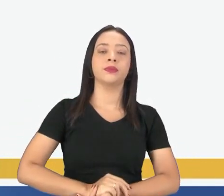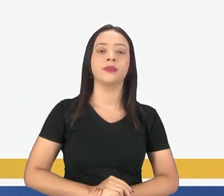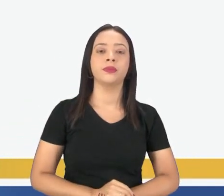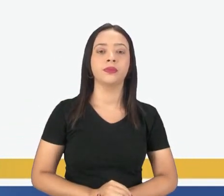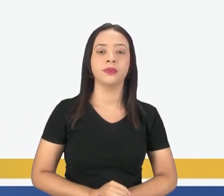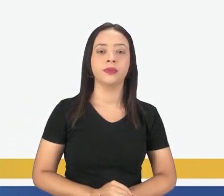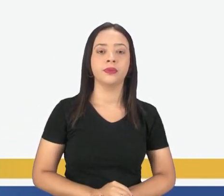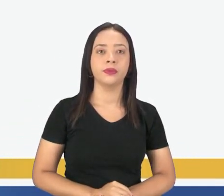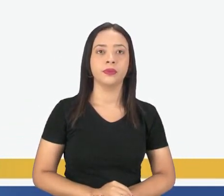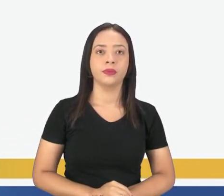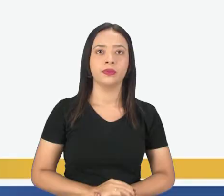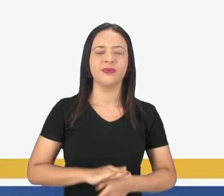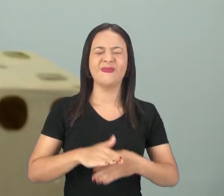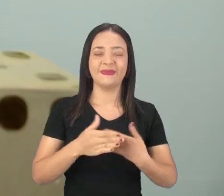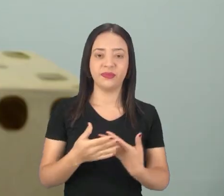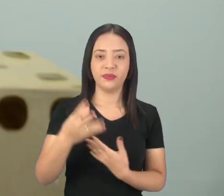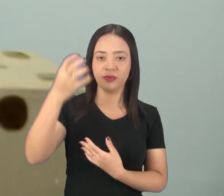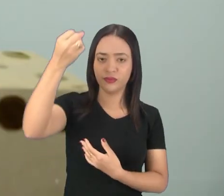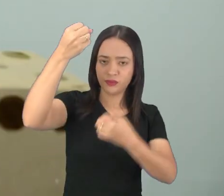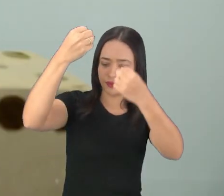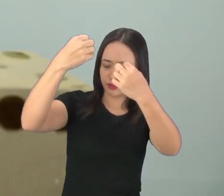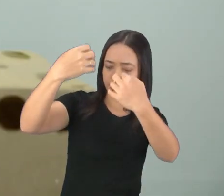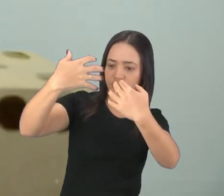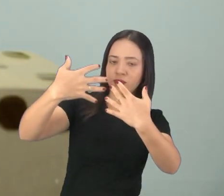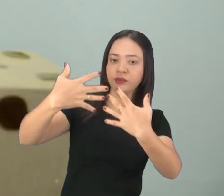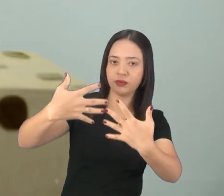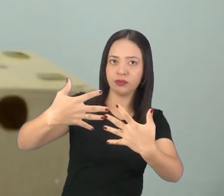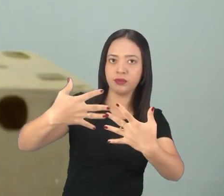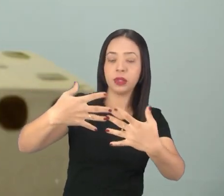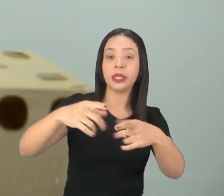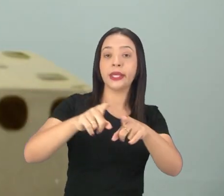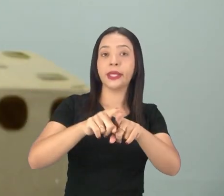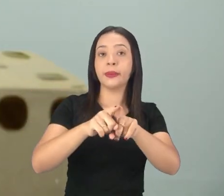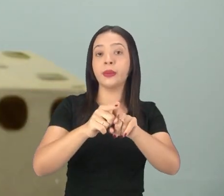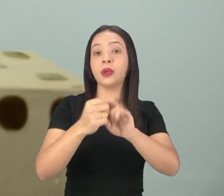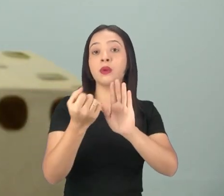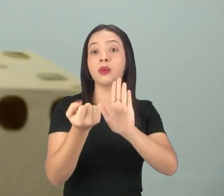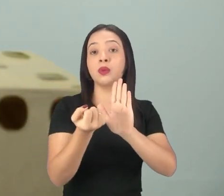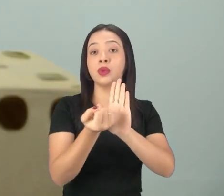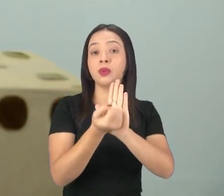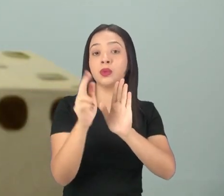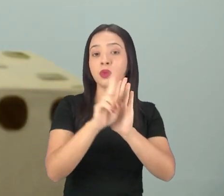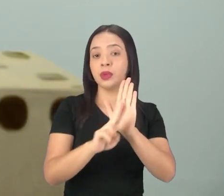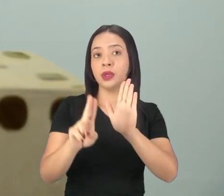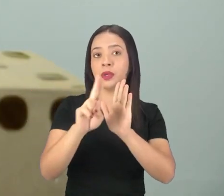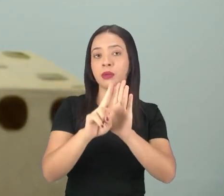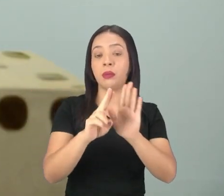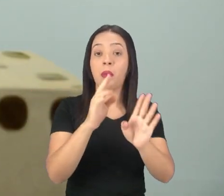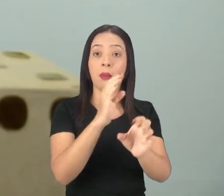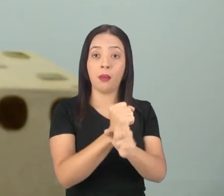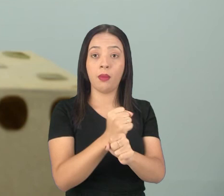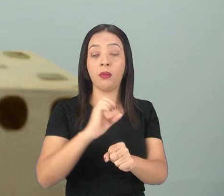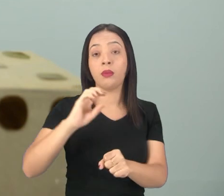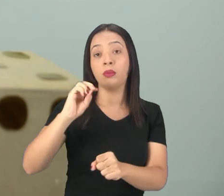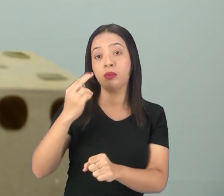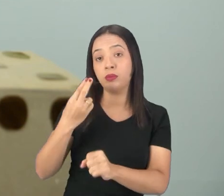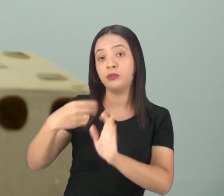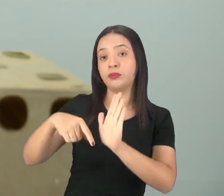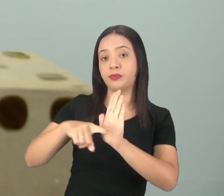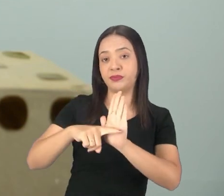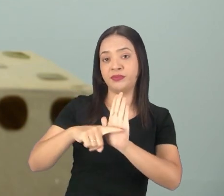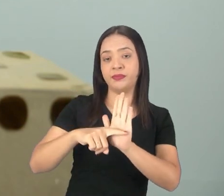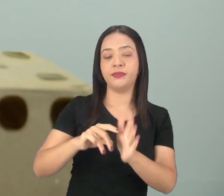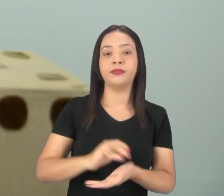diferença, tá? Então, esses são os termos e esses são os símbolos usados. O mais, né, a cruz e o tracinho simbolizando o